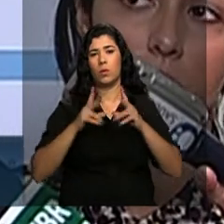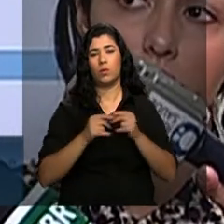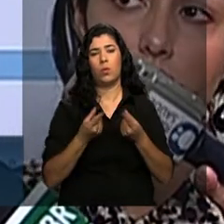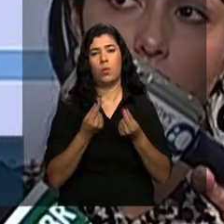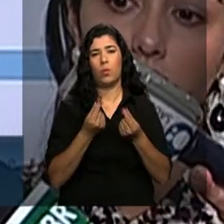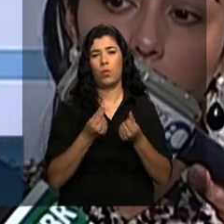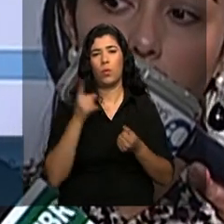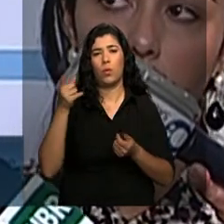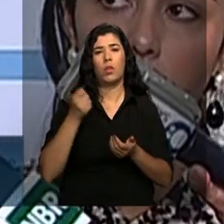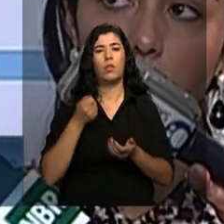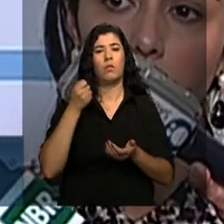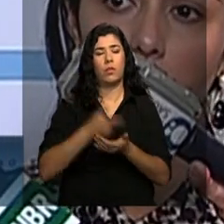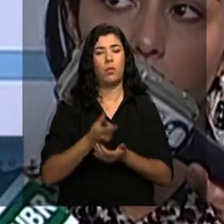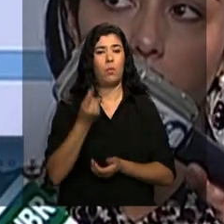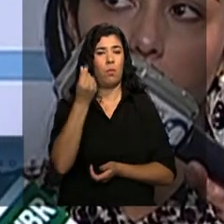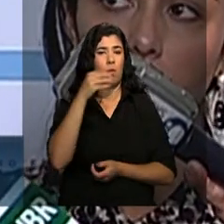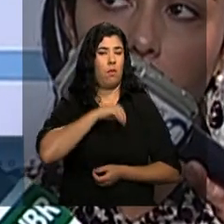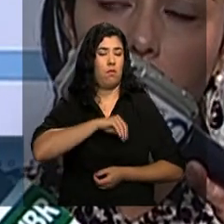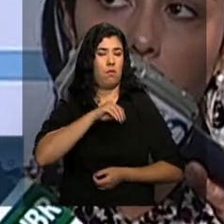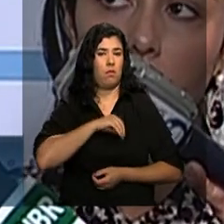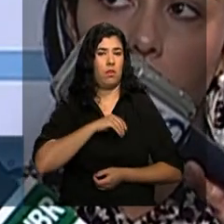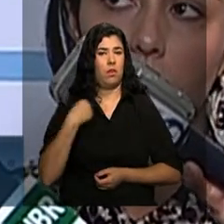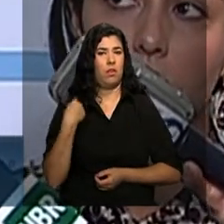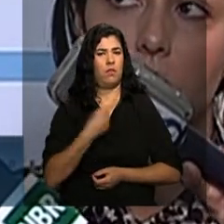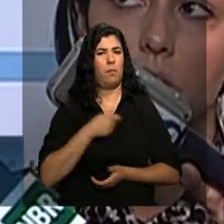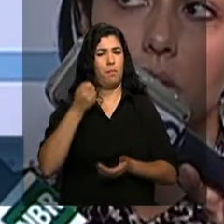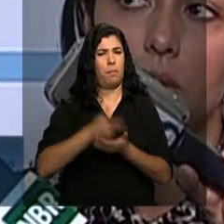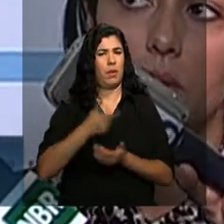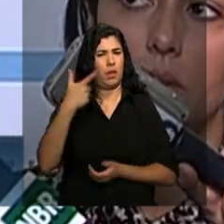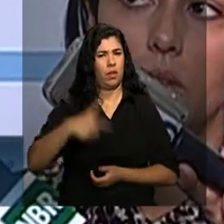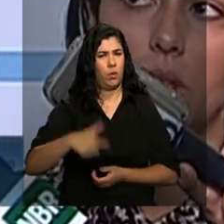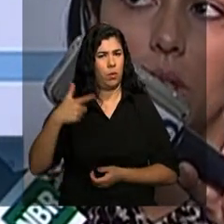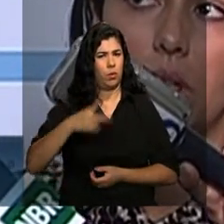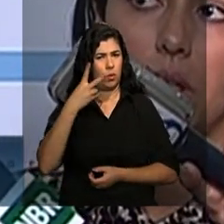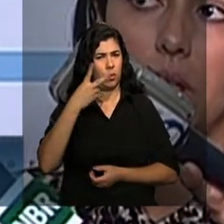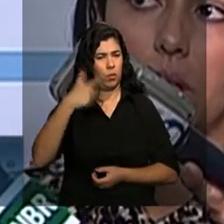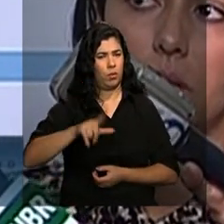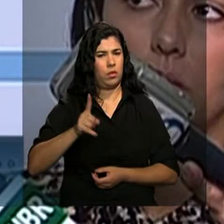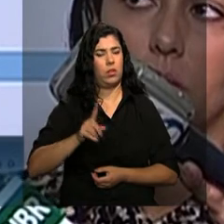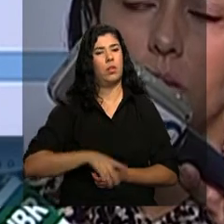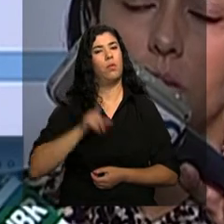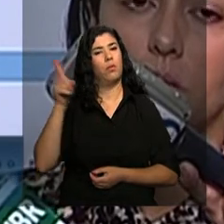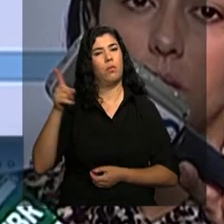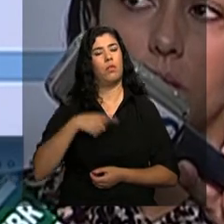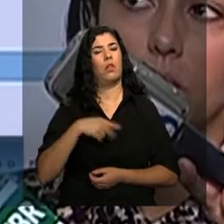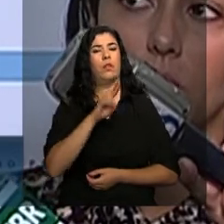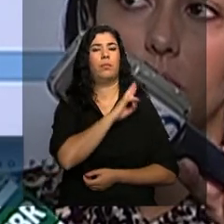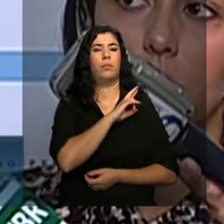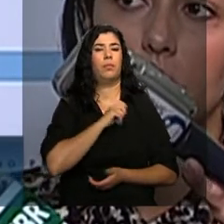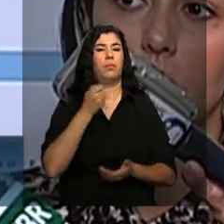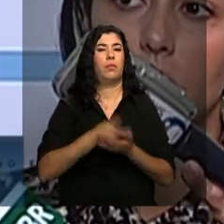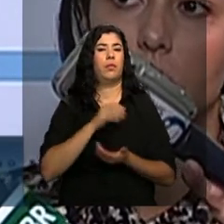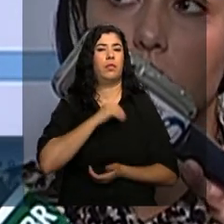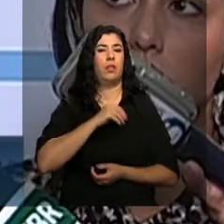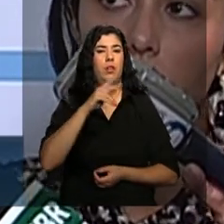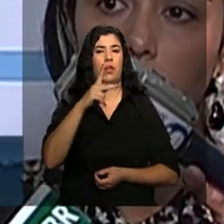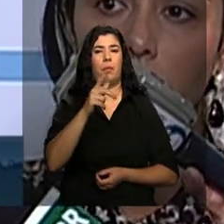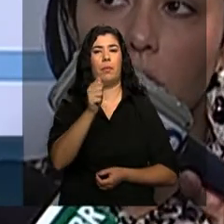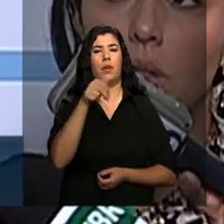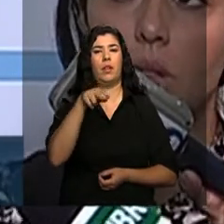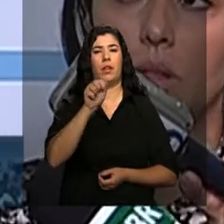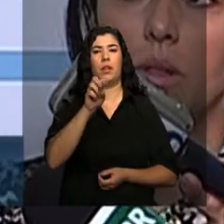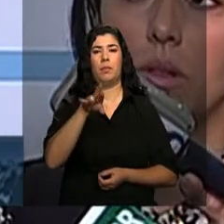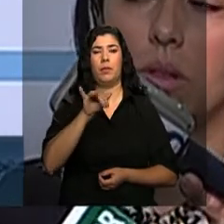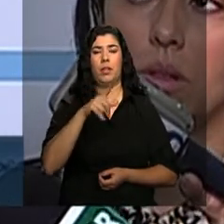da Organização Pan-Americana, porque nós não vamos pagar duas vezes, tá certo? Então, da nossa parte, o Brasil não tem